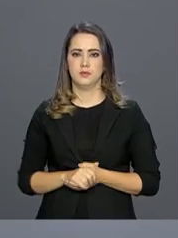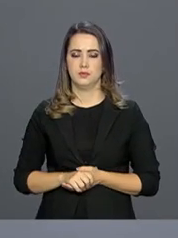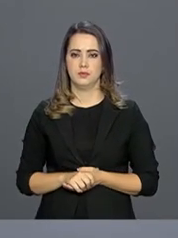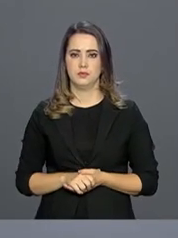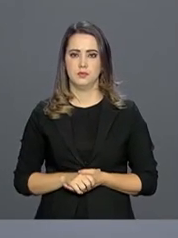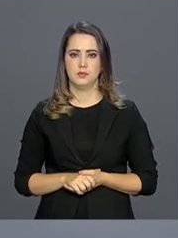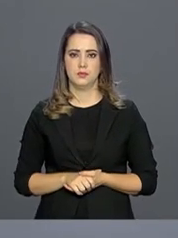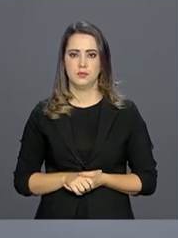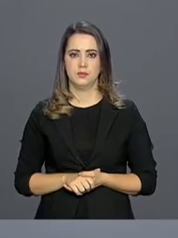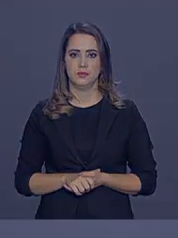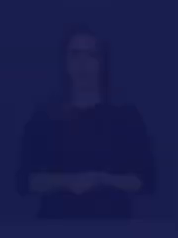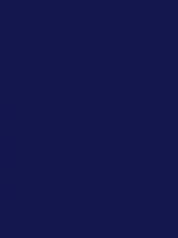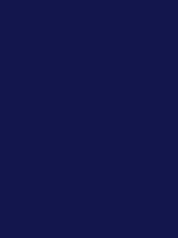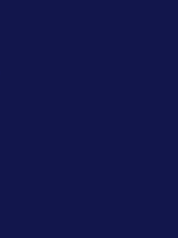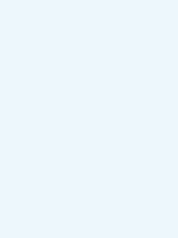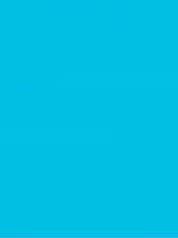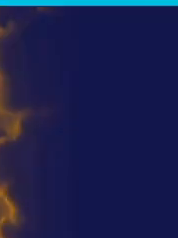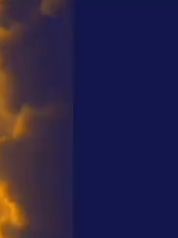federal